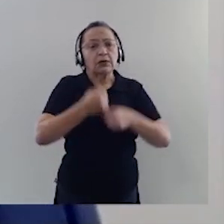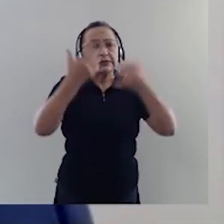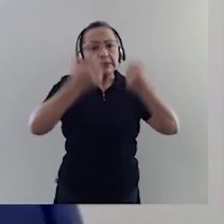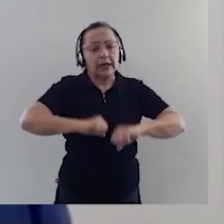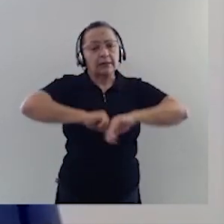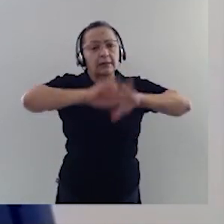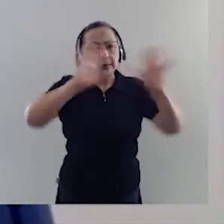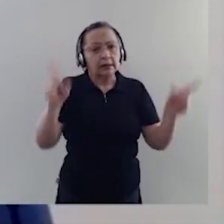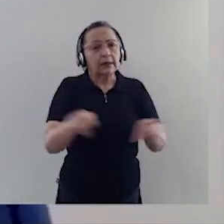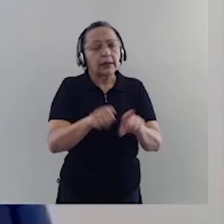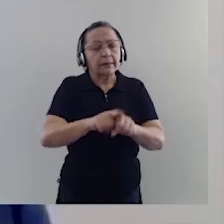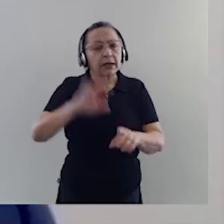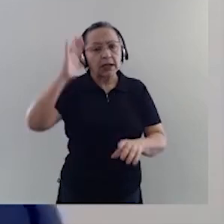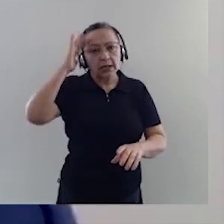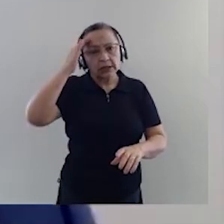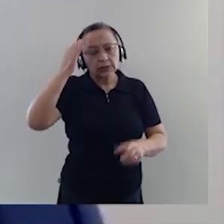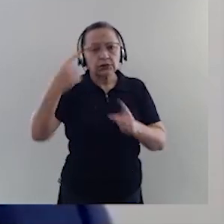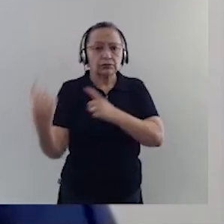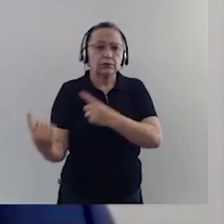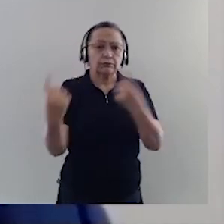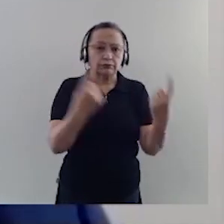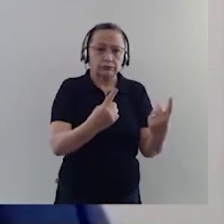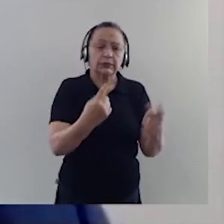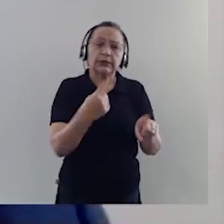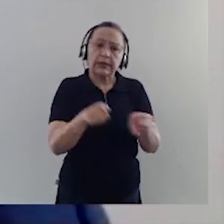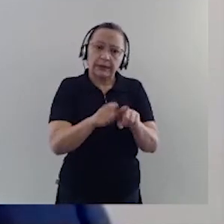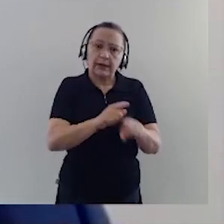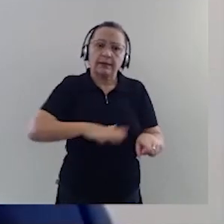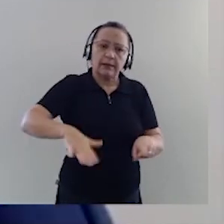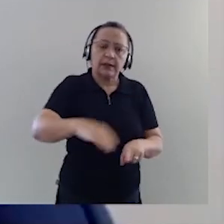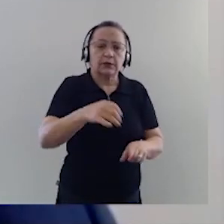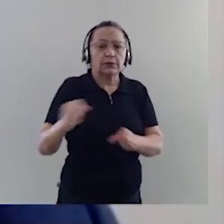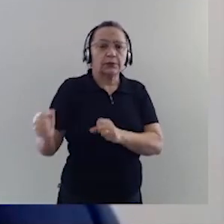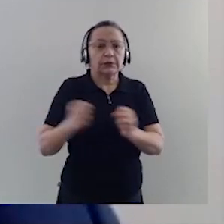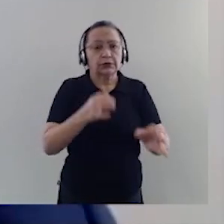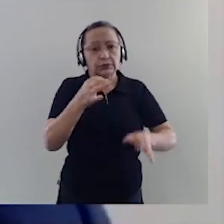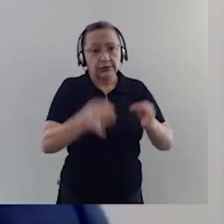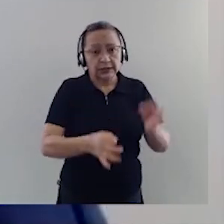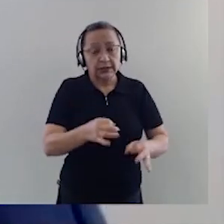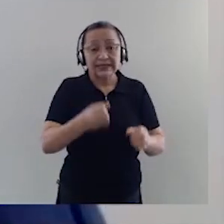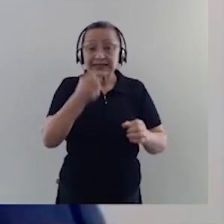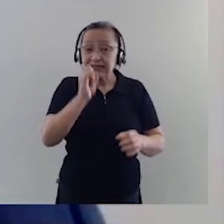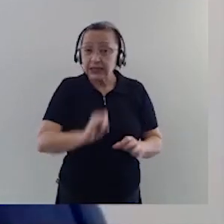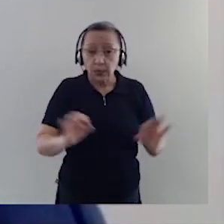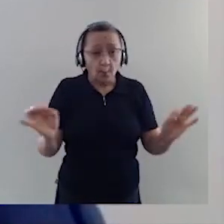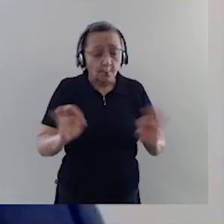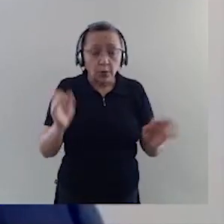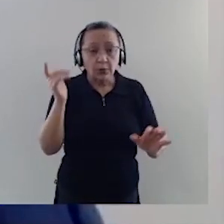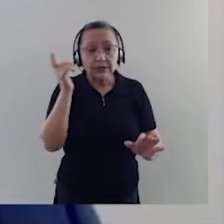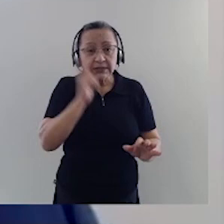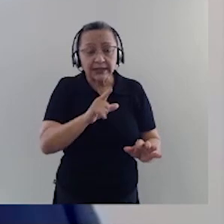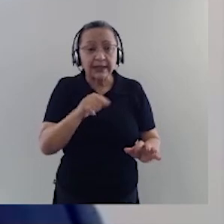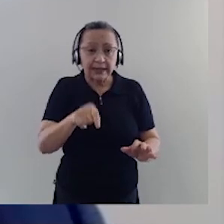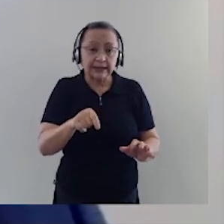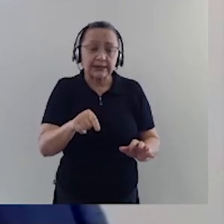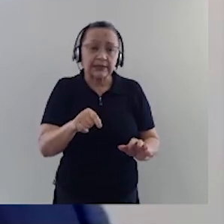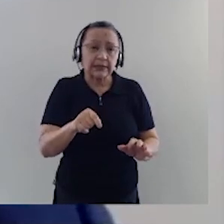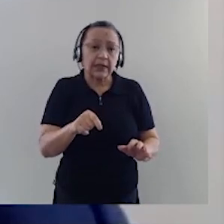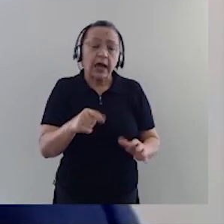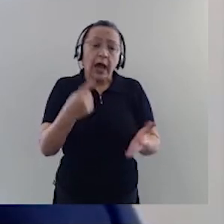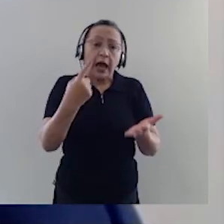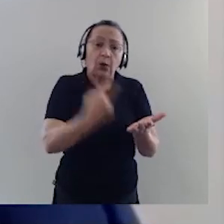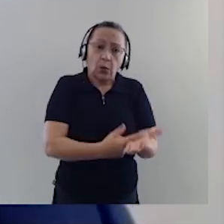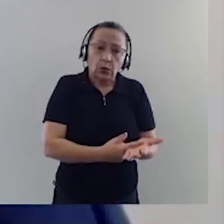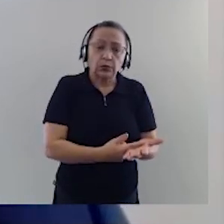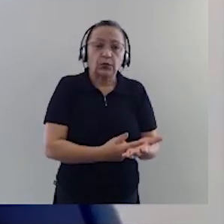também entendido pelo próprio Poder Judiciário. Não vingando a ideia da negociação prévia, que eu acho que